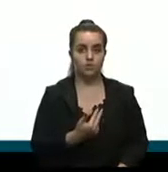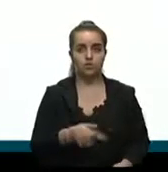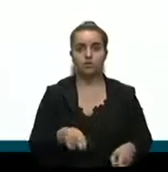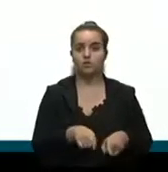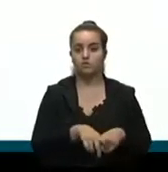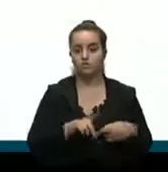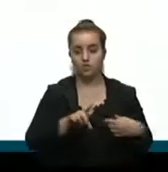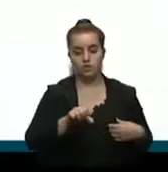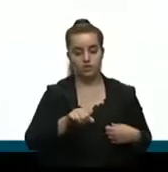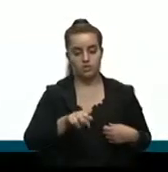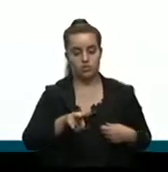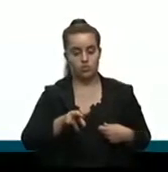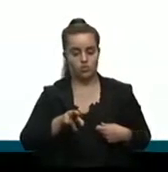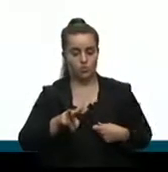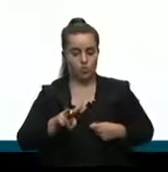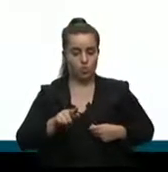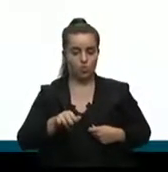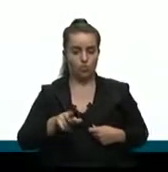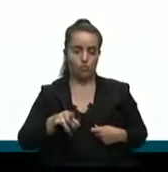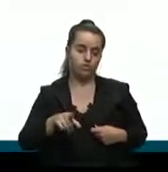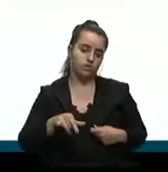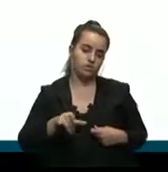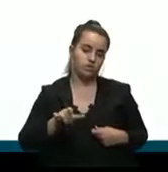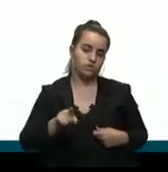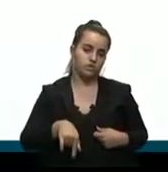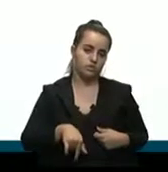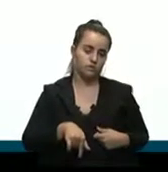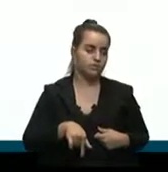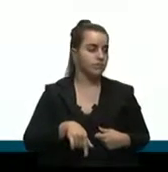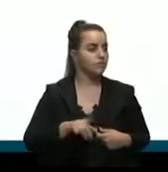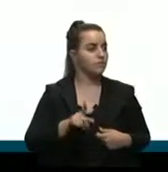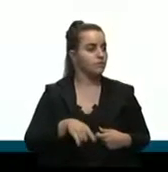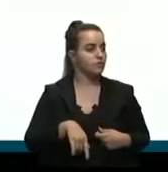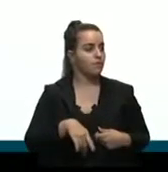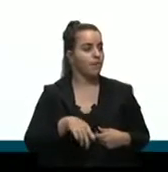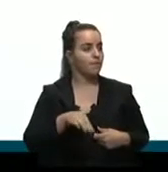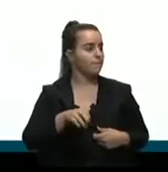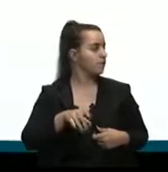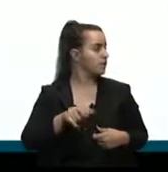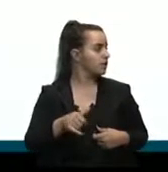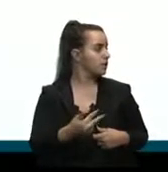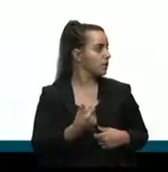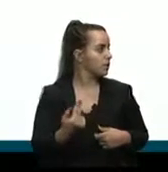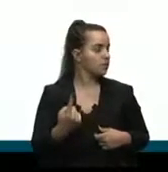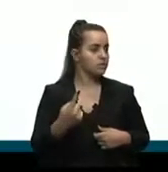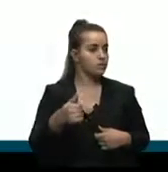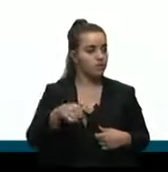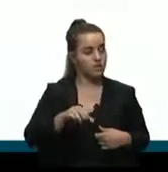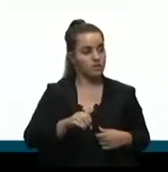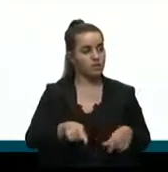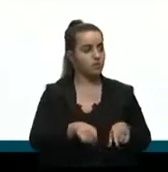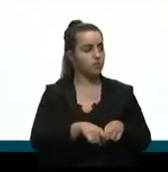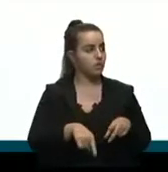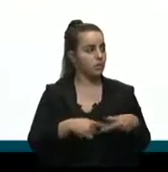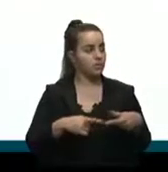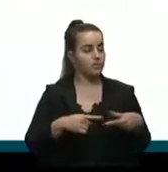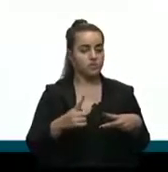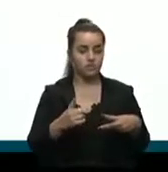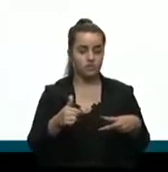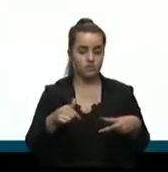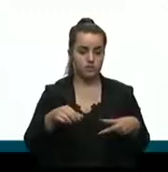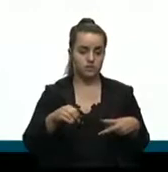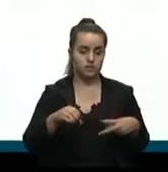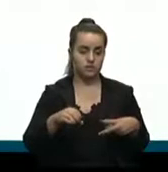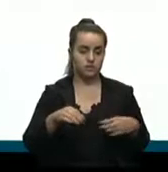uma desigualdade. A média igual a 170 e a média menor que 170. Por conta disso, por ser